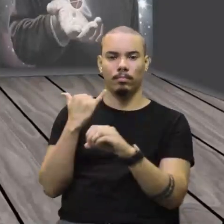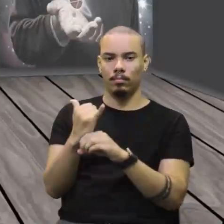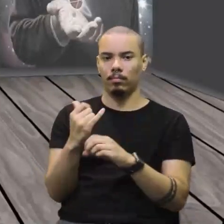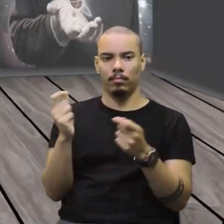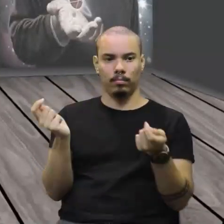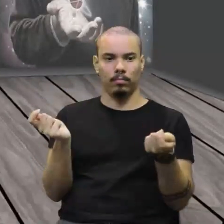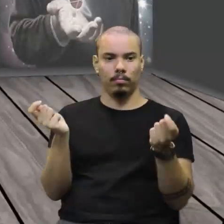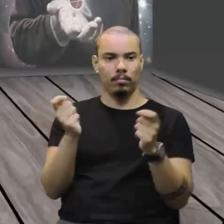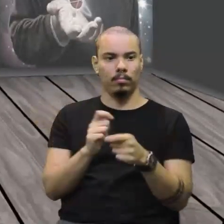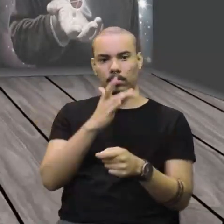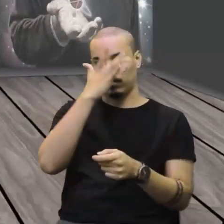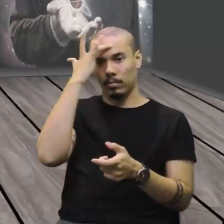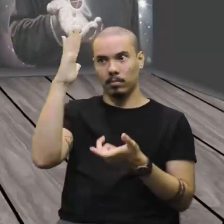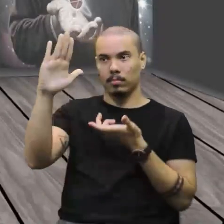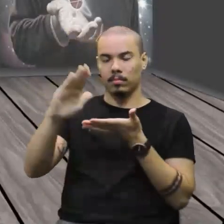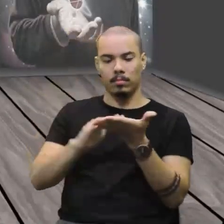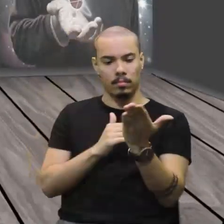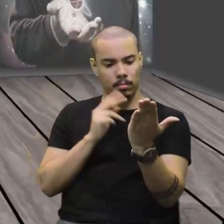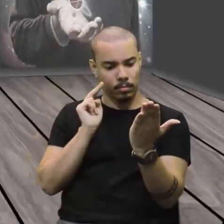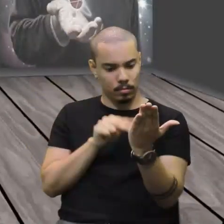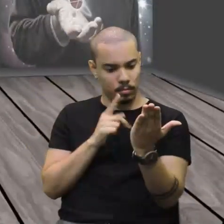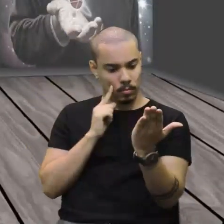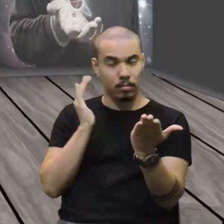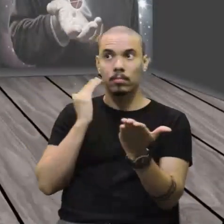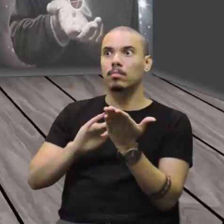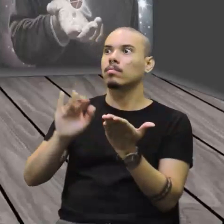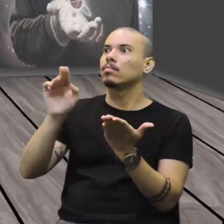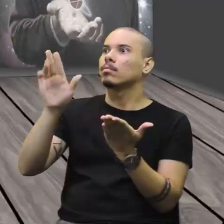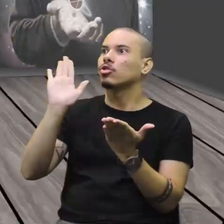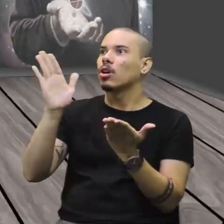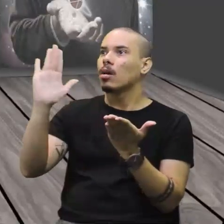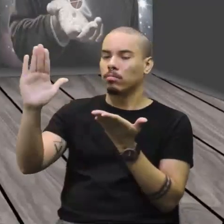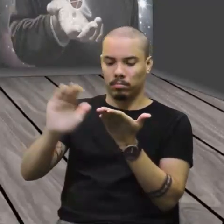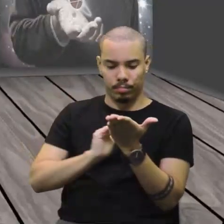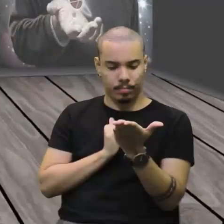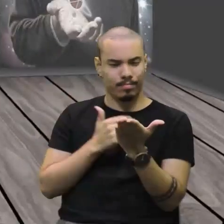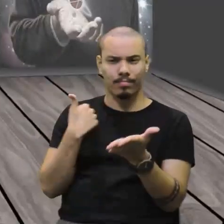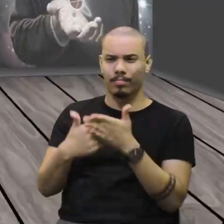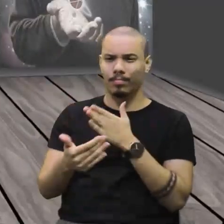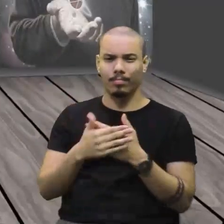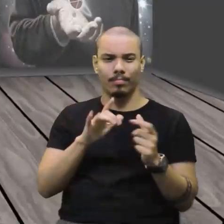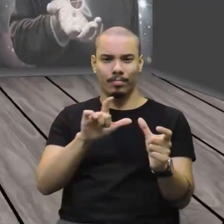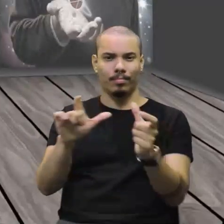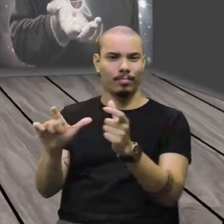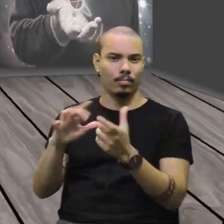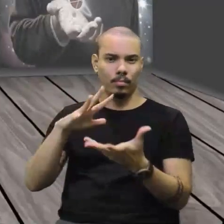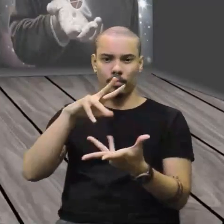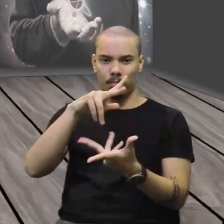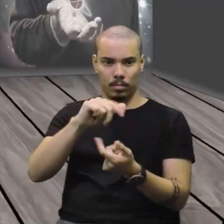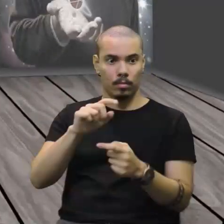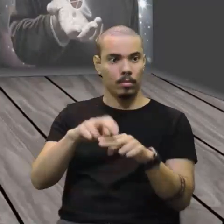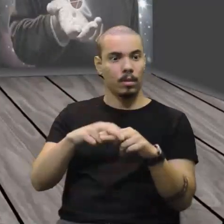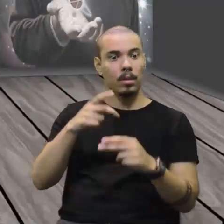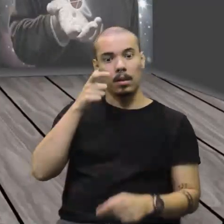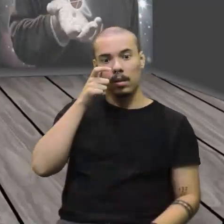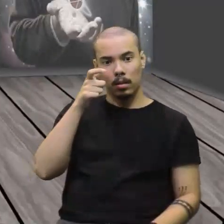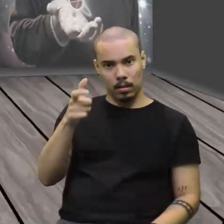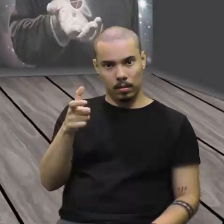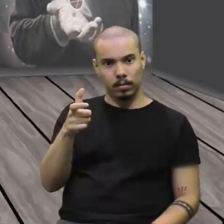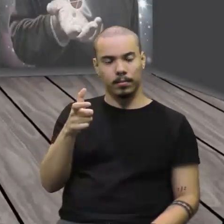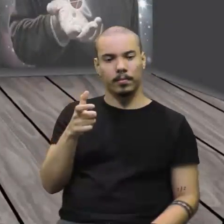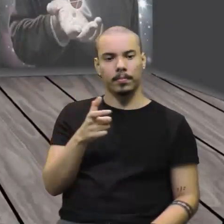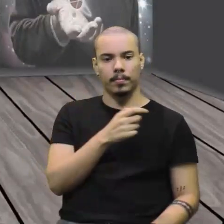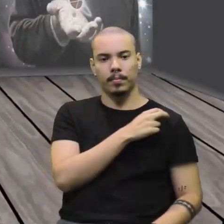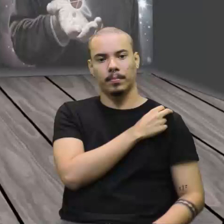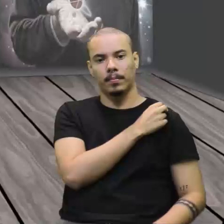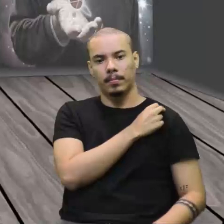distante, e a pessoa automaticamente está vendo seu resultado, para você poder calcular, né? Então é muito interessante, essas pessoas realmente eu acho que é mais gênio